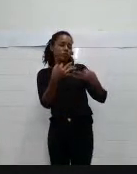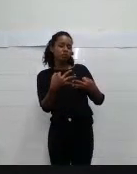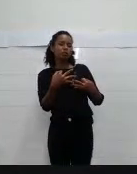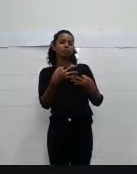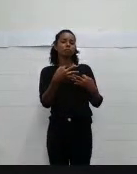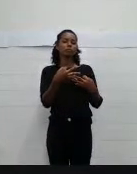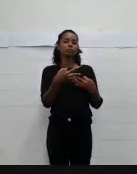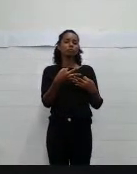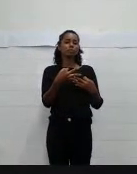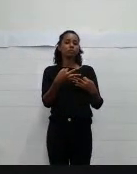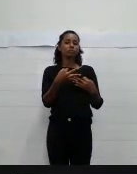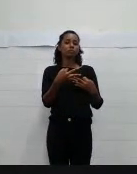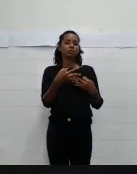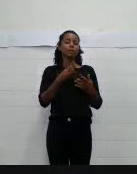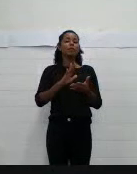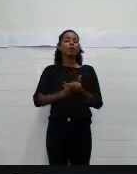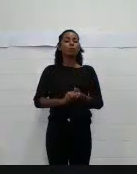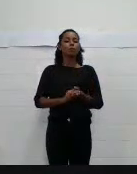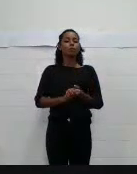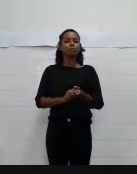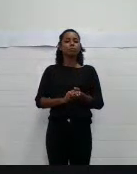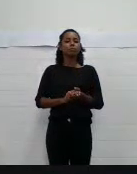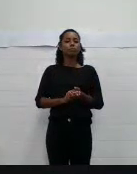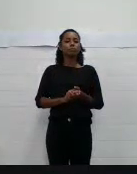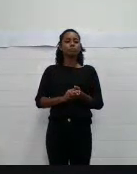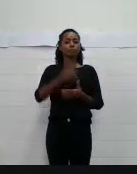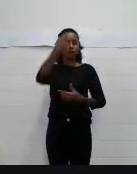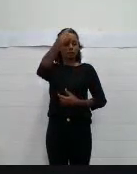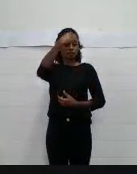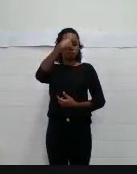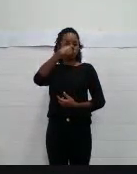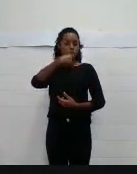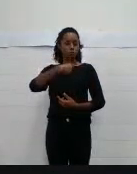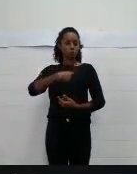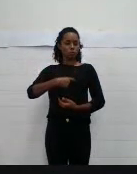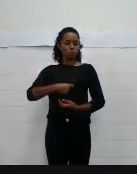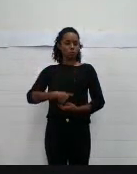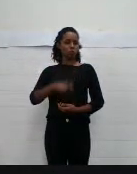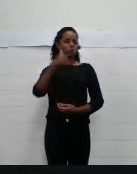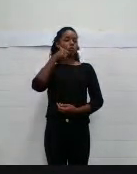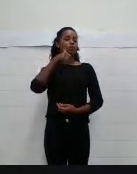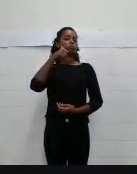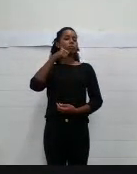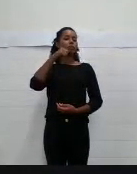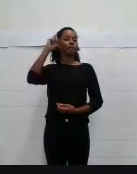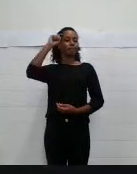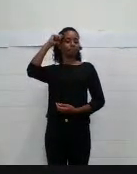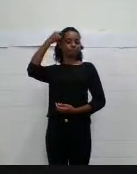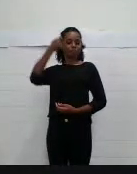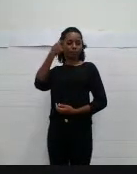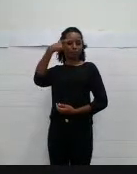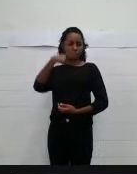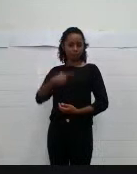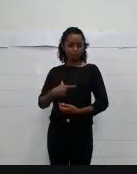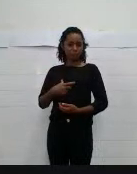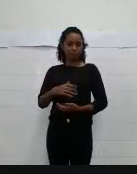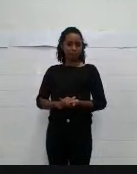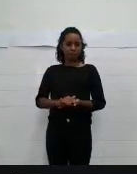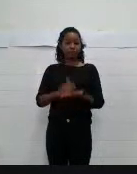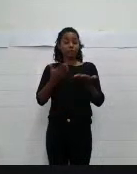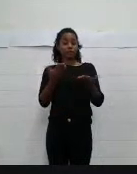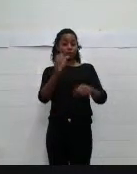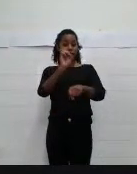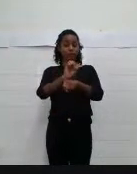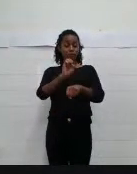a hipersexualização do corpo da mulher negra. Então, Rose, fico por hora com essas